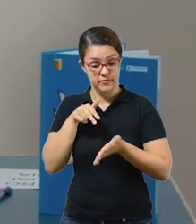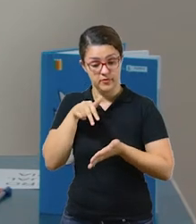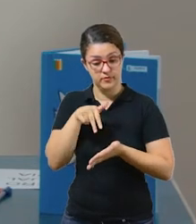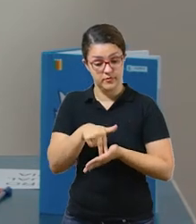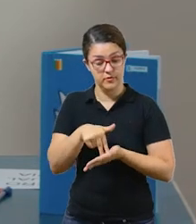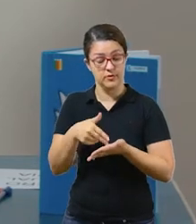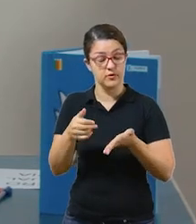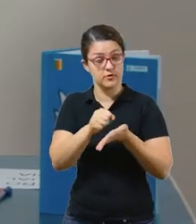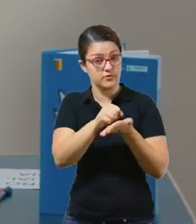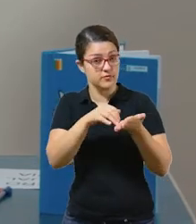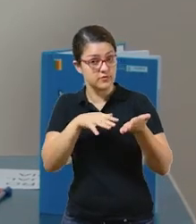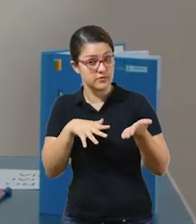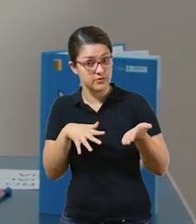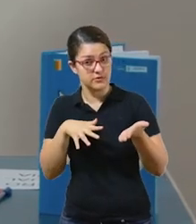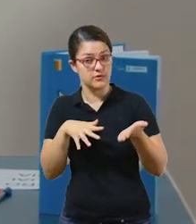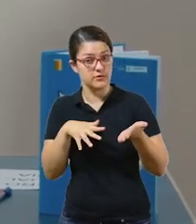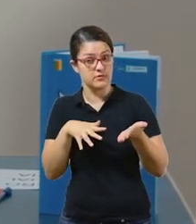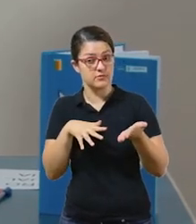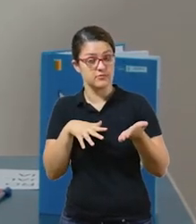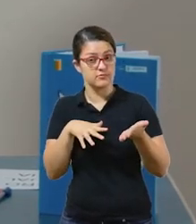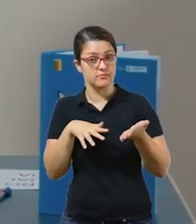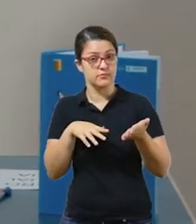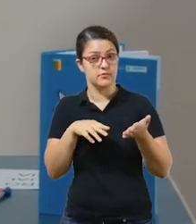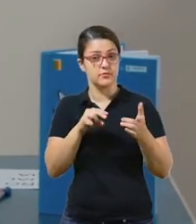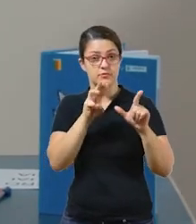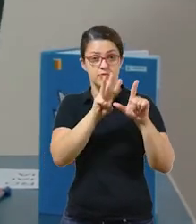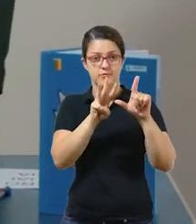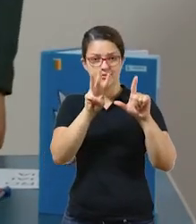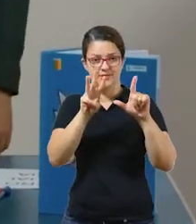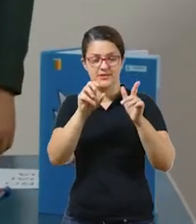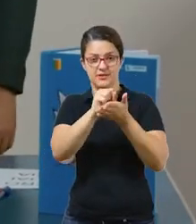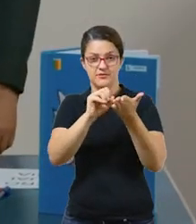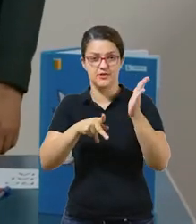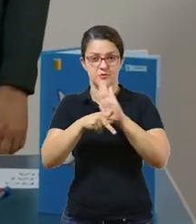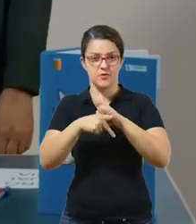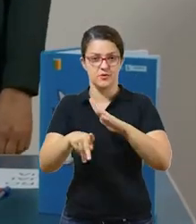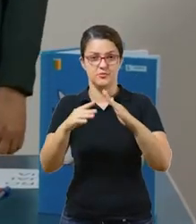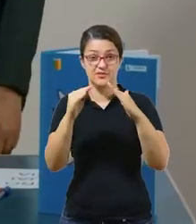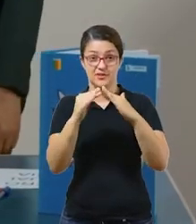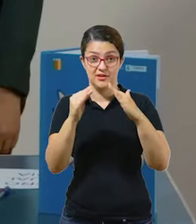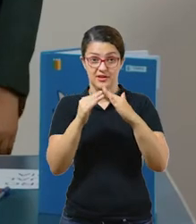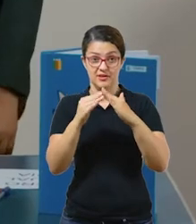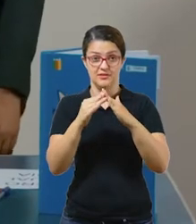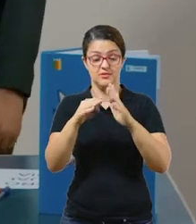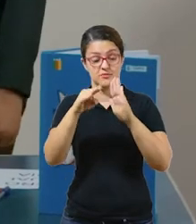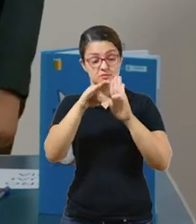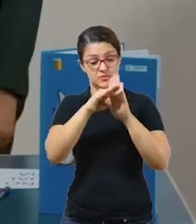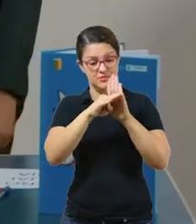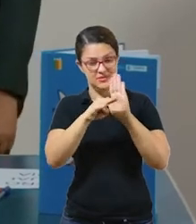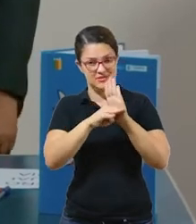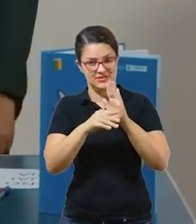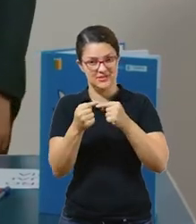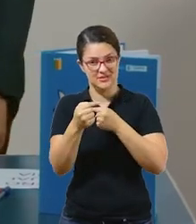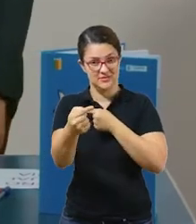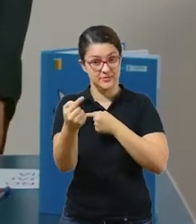fazer as atividades do link Lição de Casa da Rotina Semanal, certo? Vamos